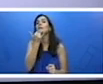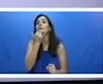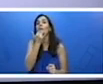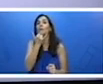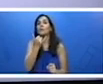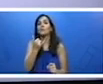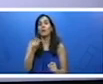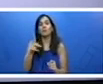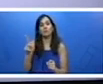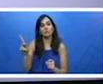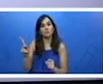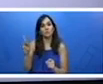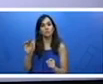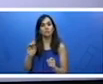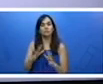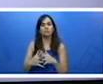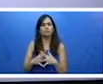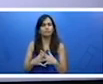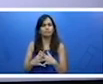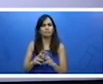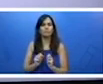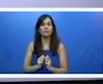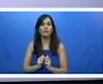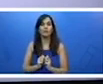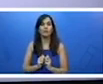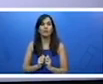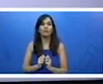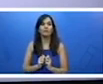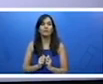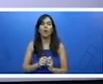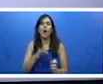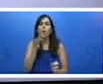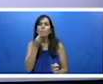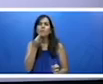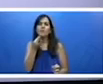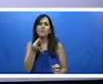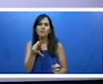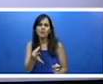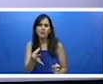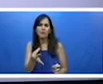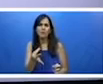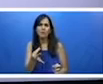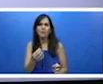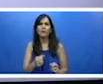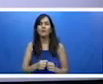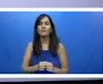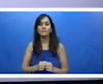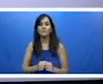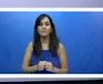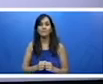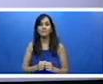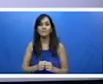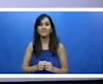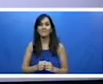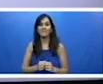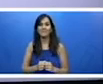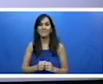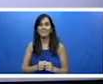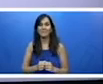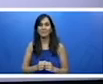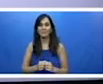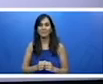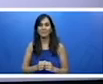caso dos argumentos, eles podem ser consistentes, mas no caso eu digo assim, o seguinte,